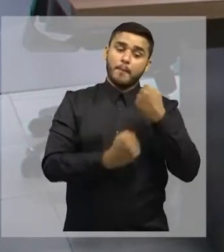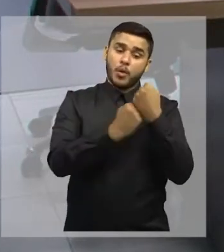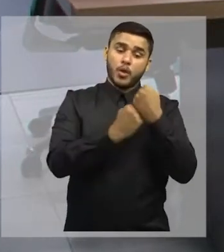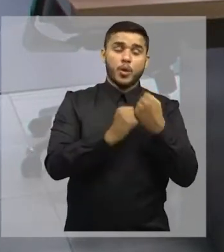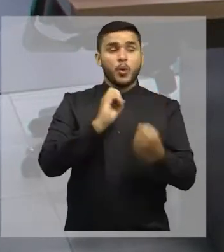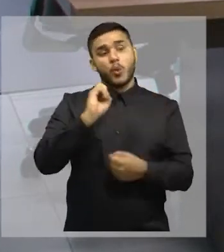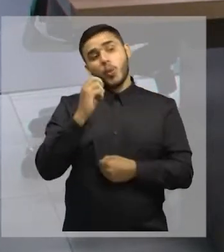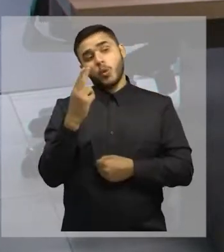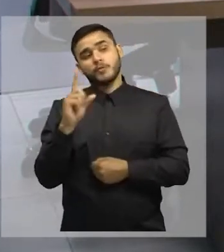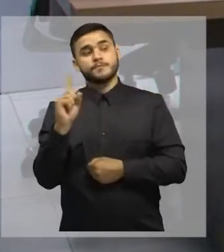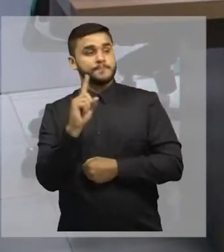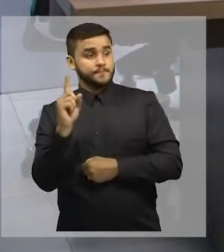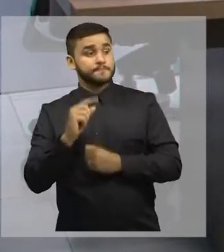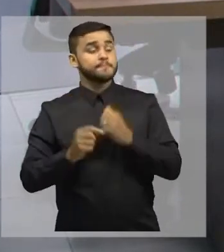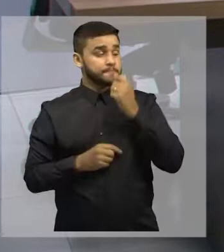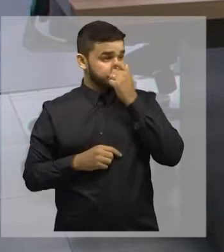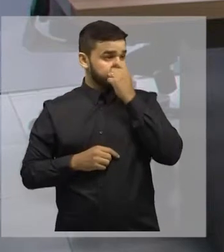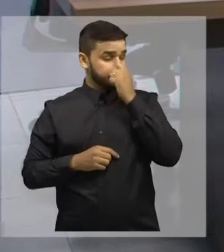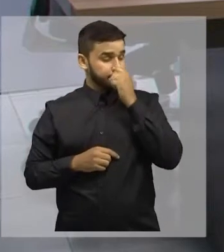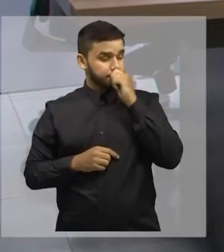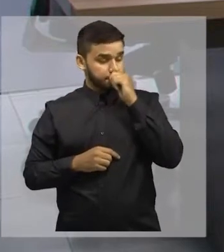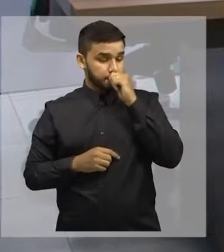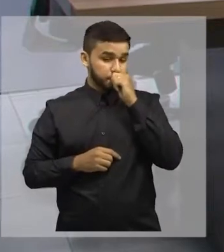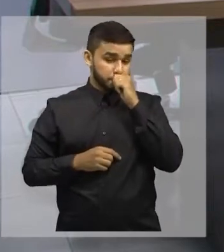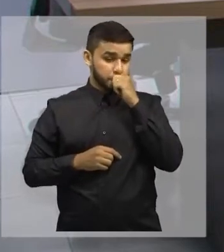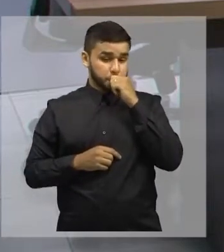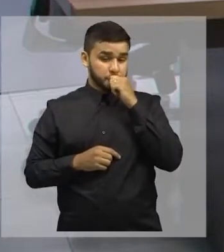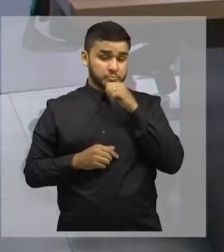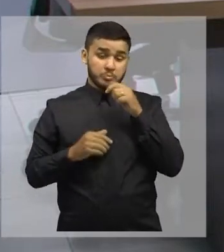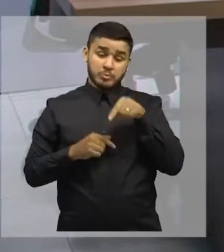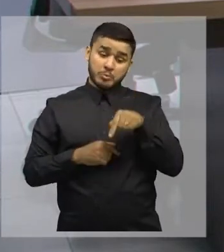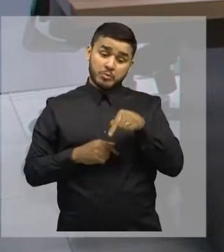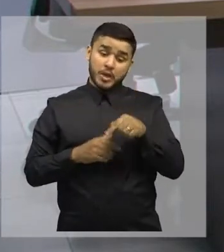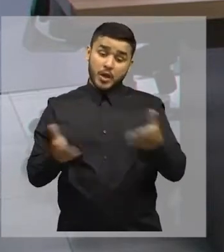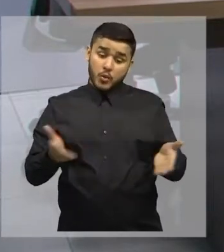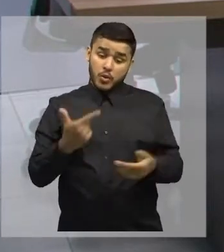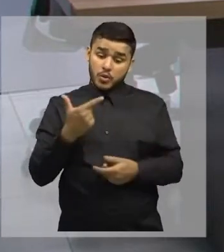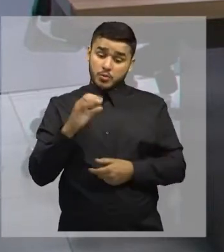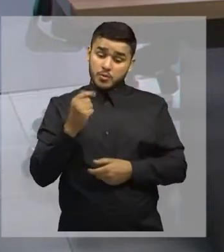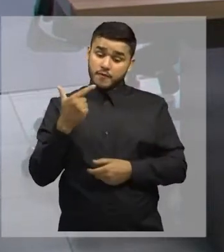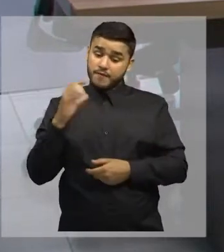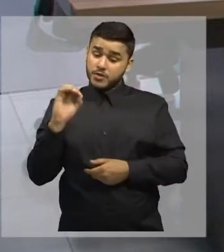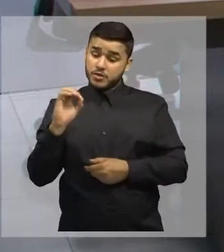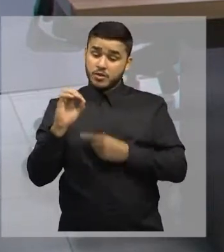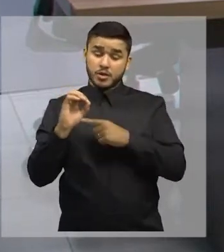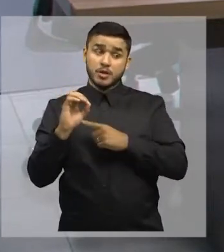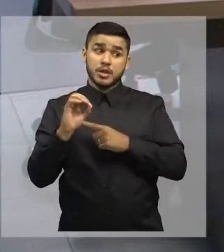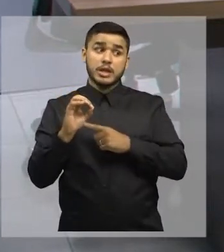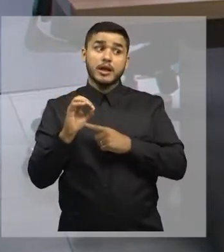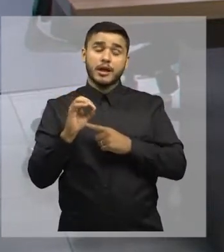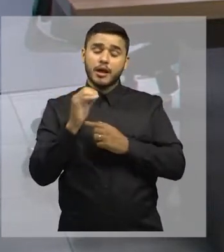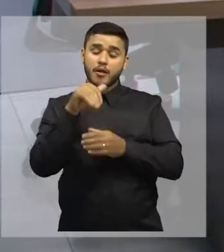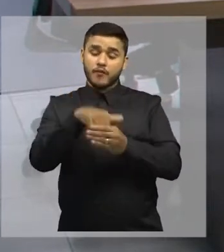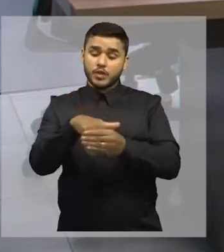dessas eleições, os outros 2 anos do mandato do presidencial vai depender disso. Então, eu vejo dessa forma,